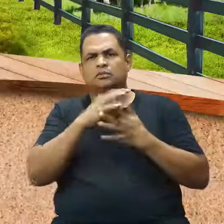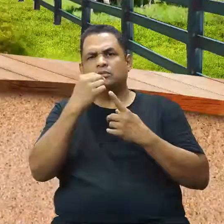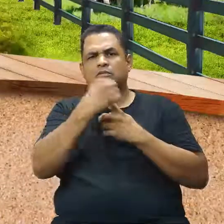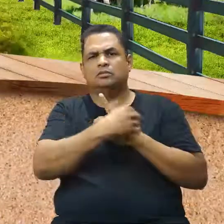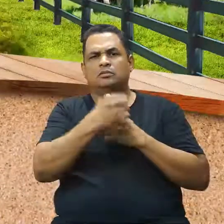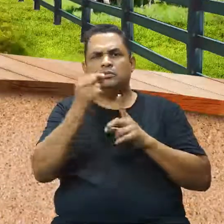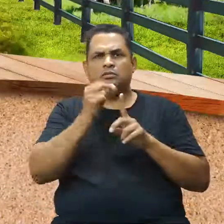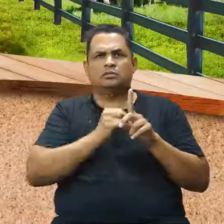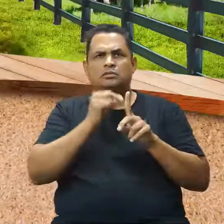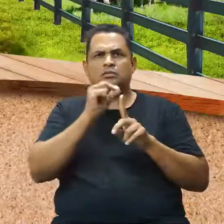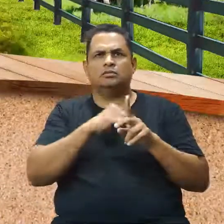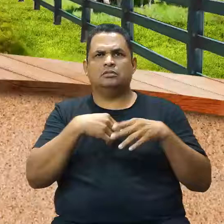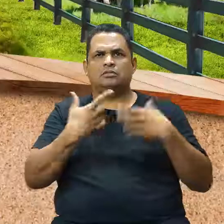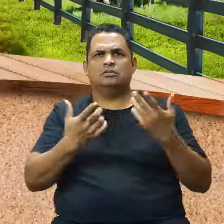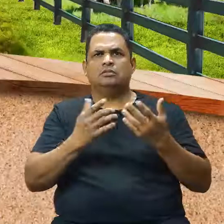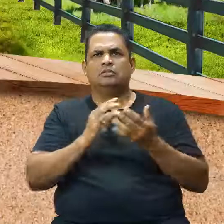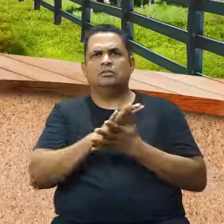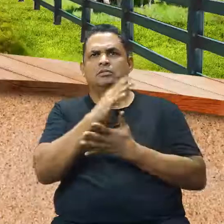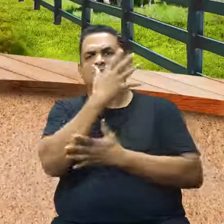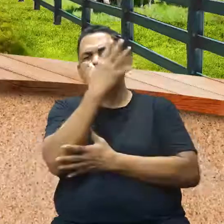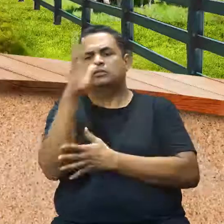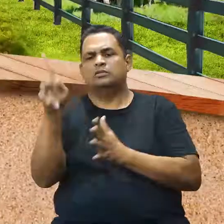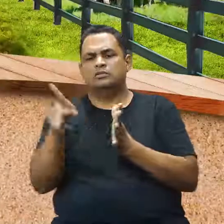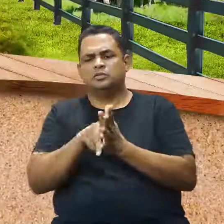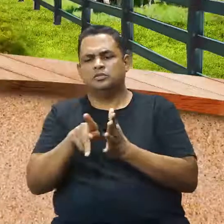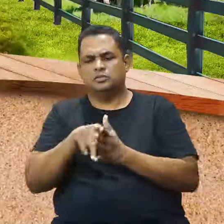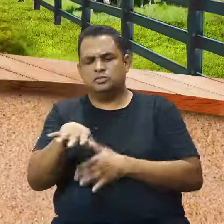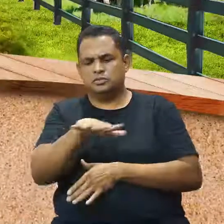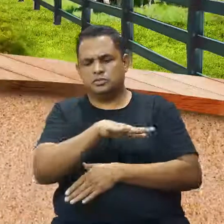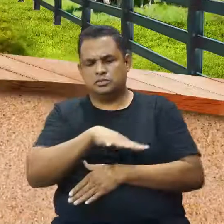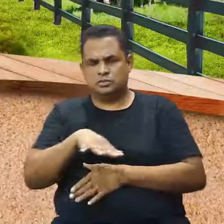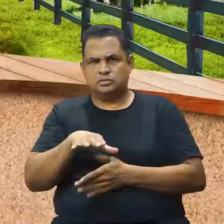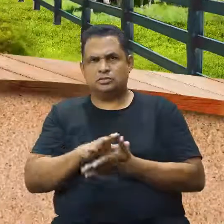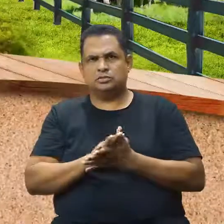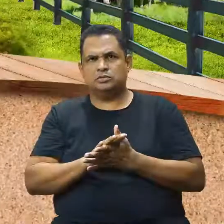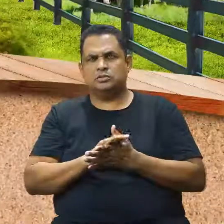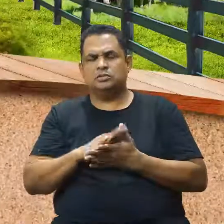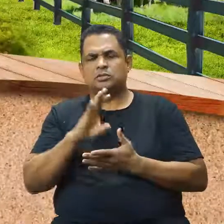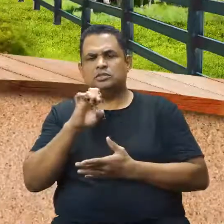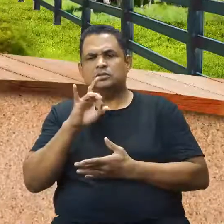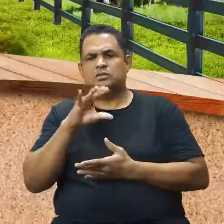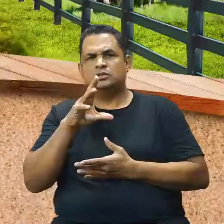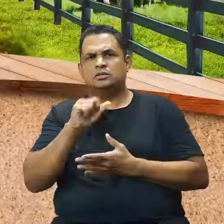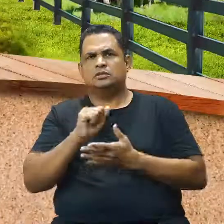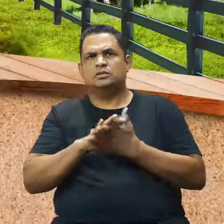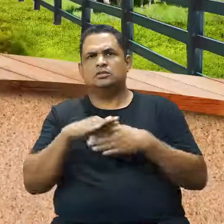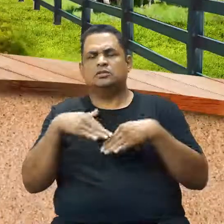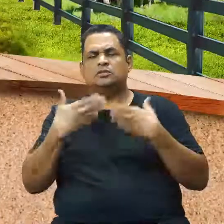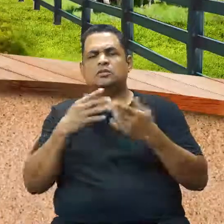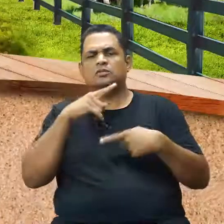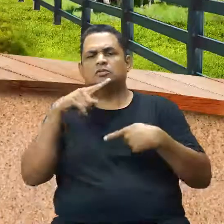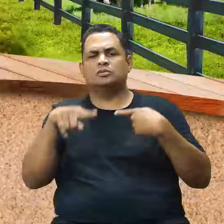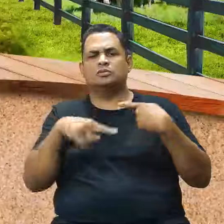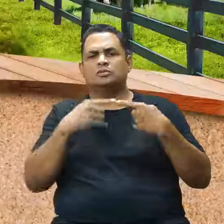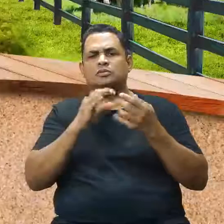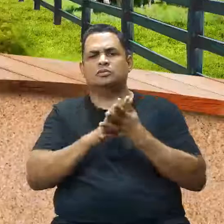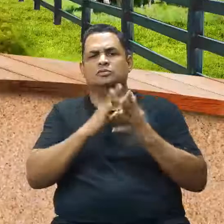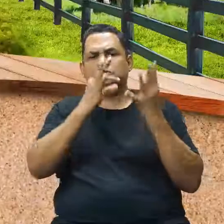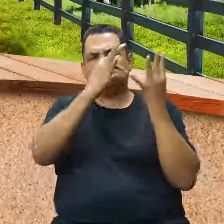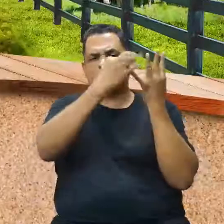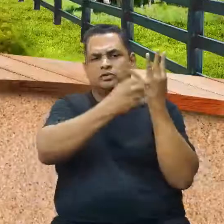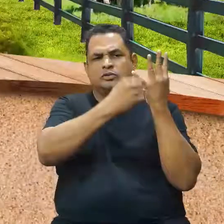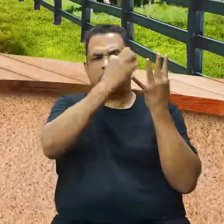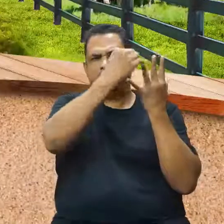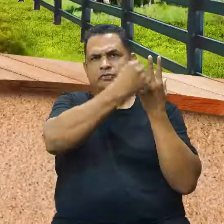laranja, na banana, nas árvores nativas. essências, né? Qual é o objetivo da folha?